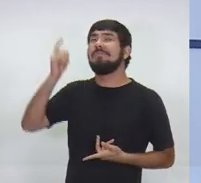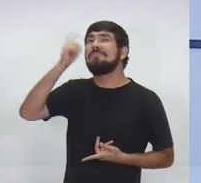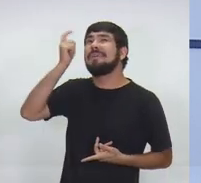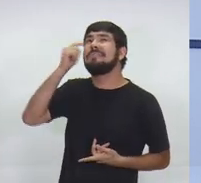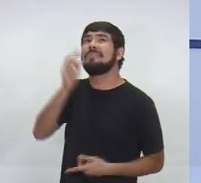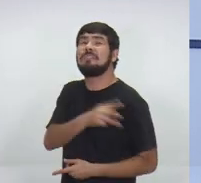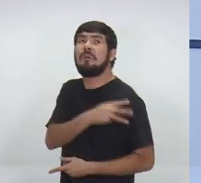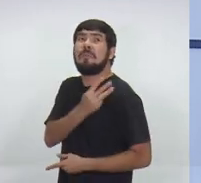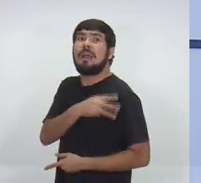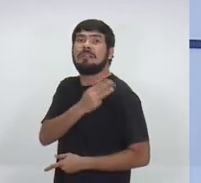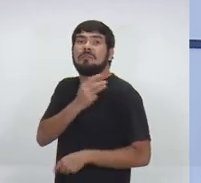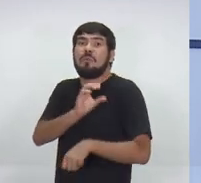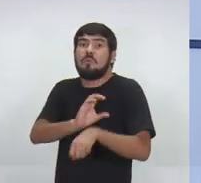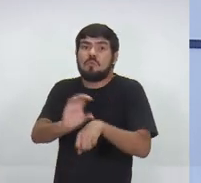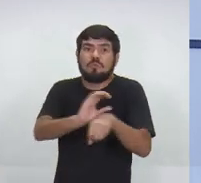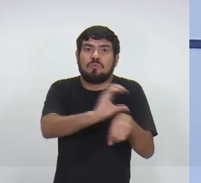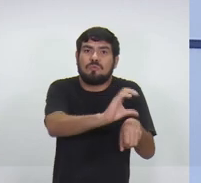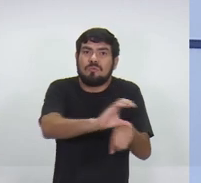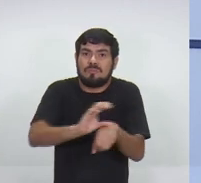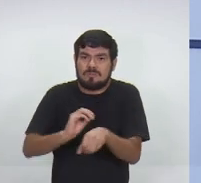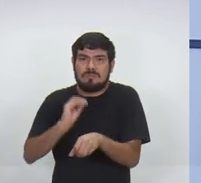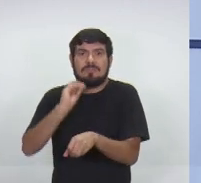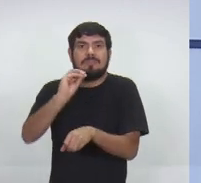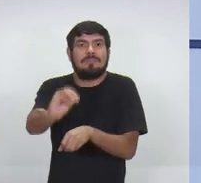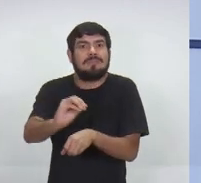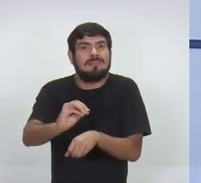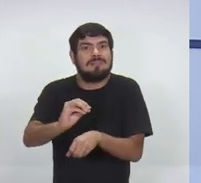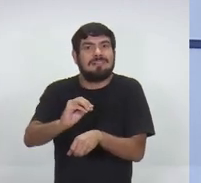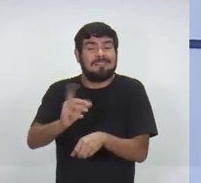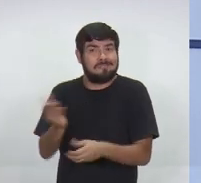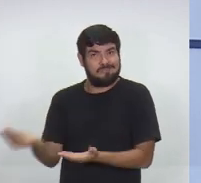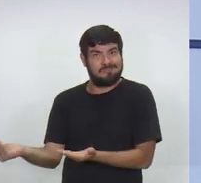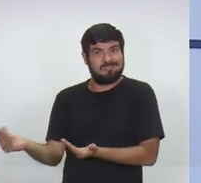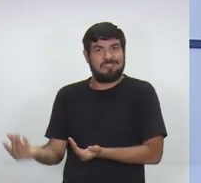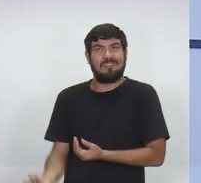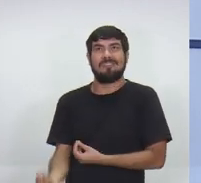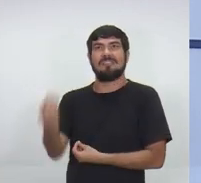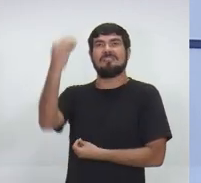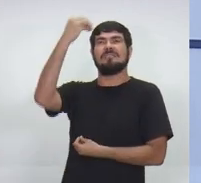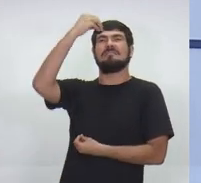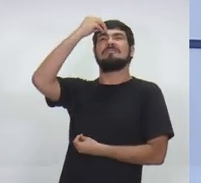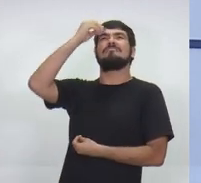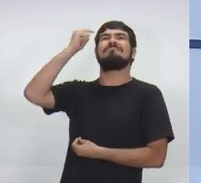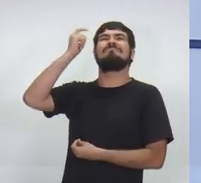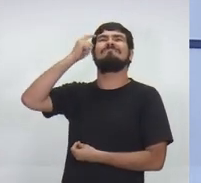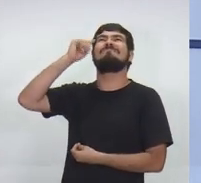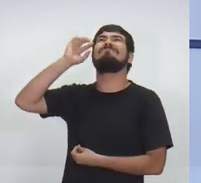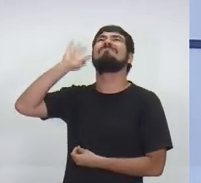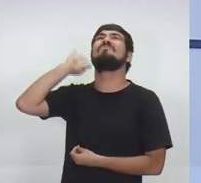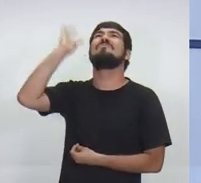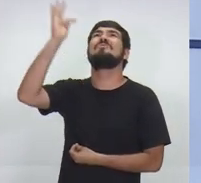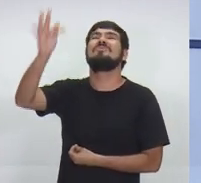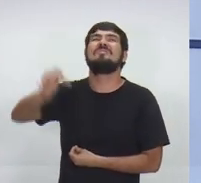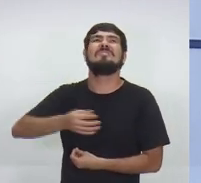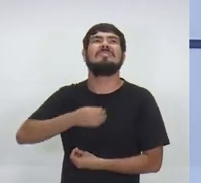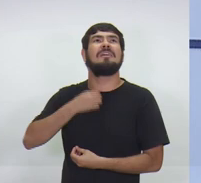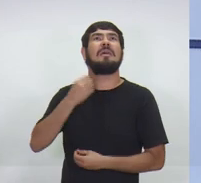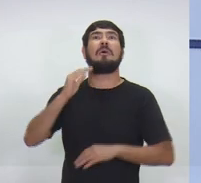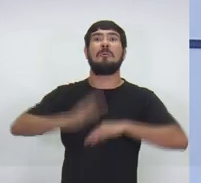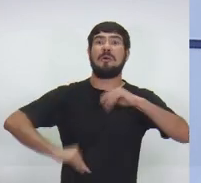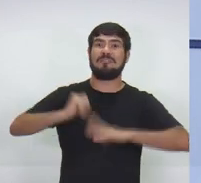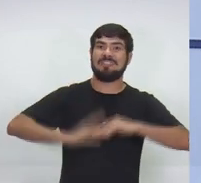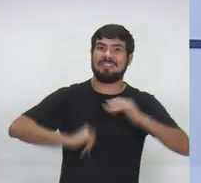médio curso profissionalizante da essa juventude a perspectiva de futuro a possibilidade de ter uma profissão